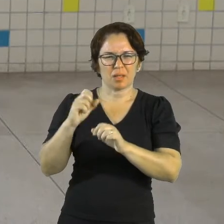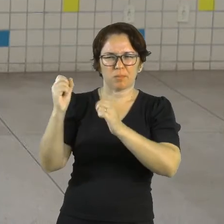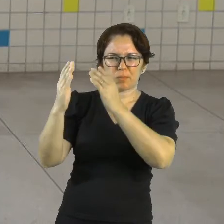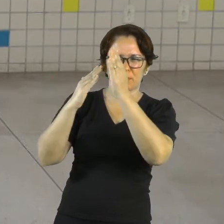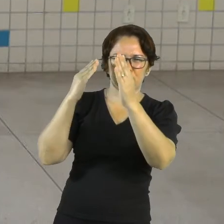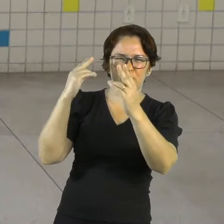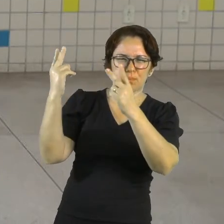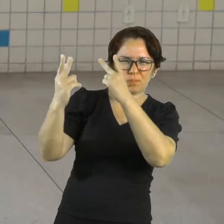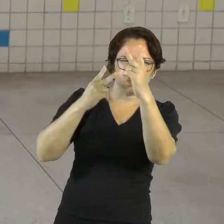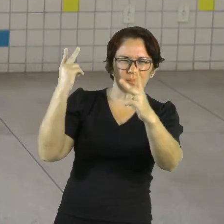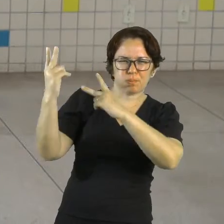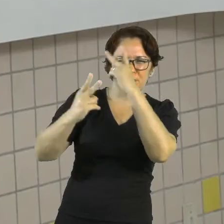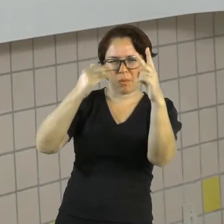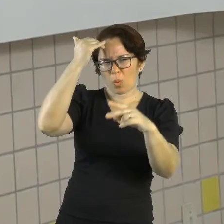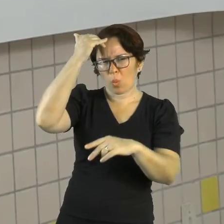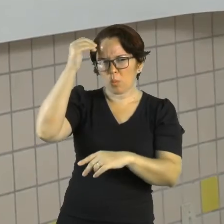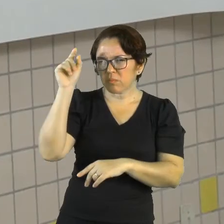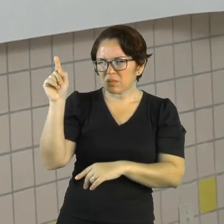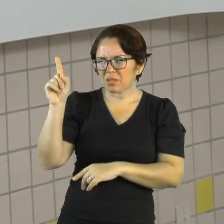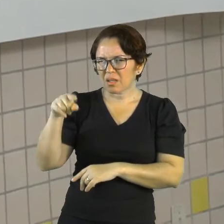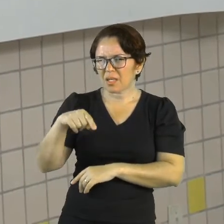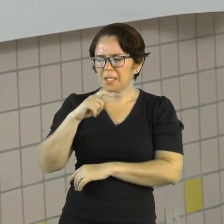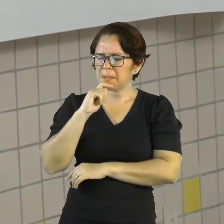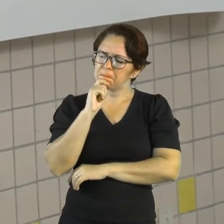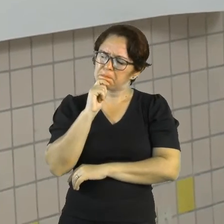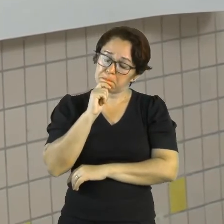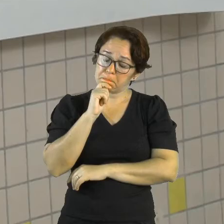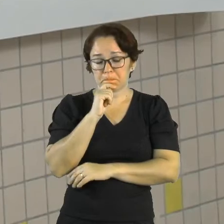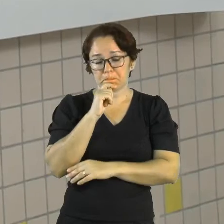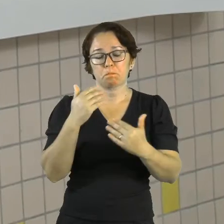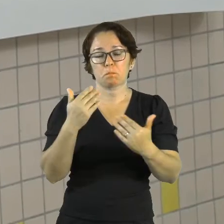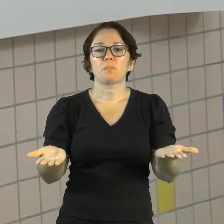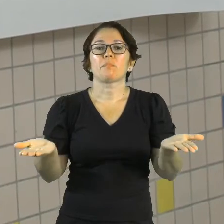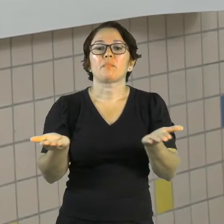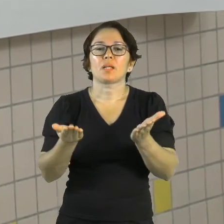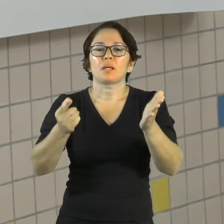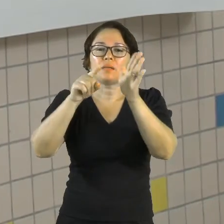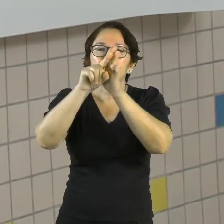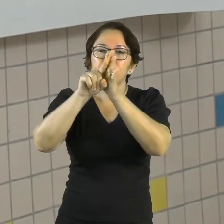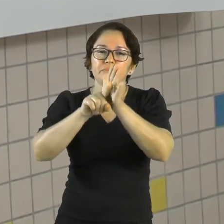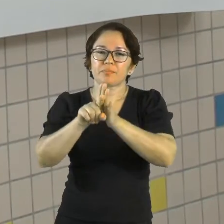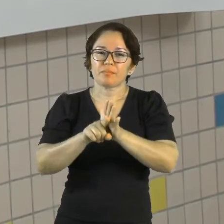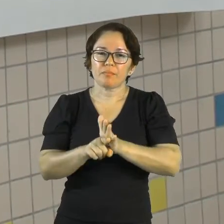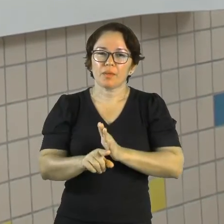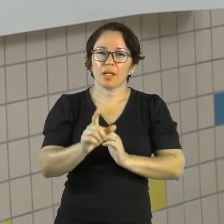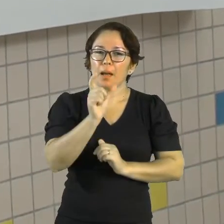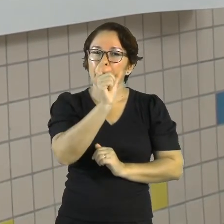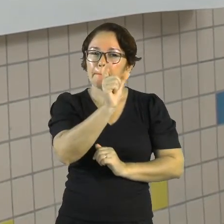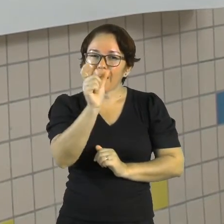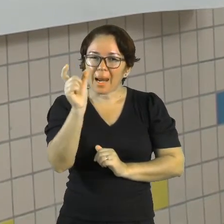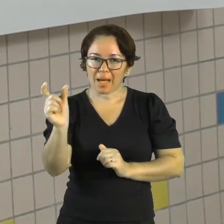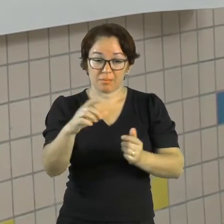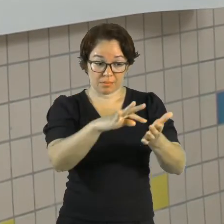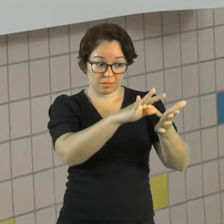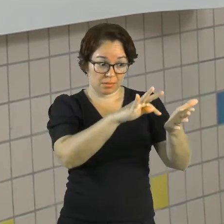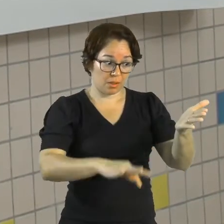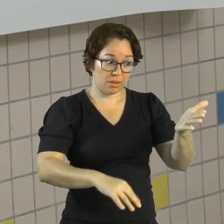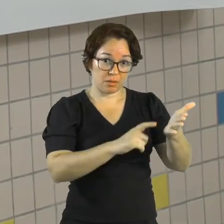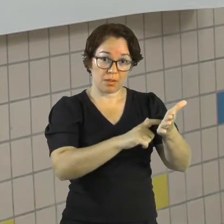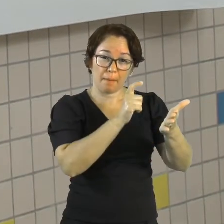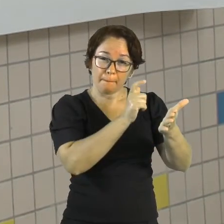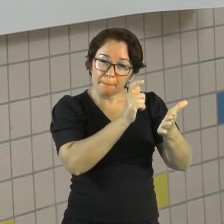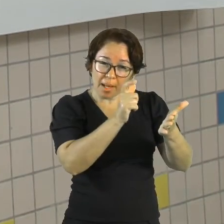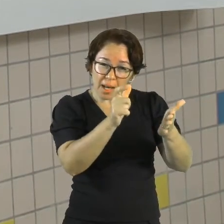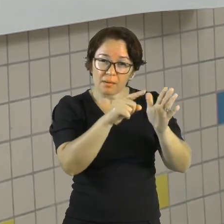isso mesmo que aconteceu? Agora nós vamos fazer uma análise linguística das palavras do texto. Na aula passada,